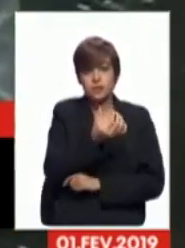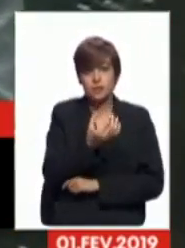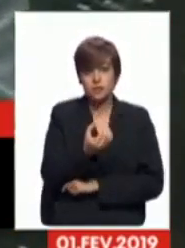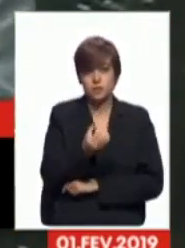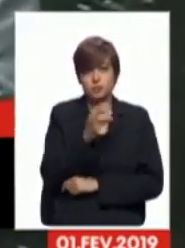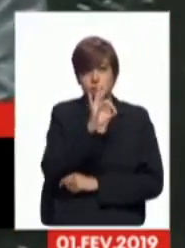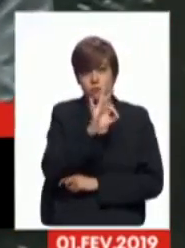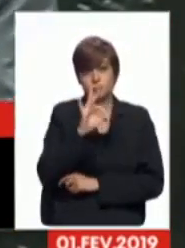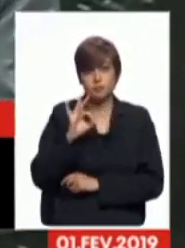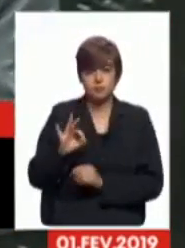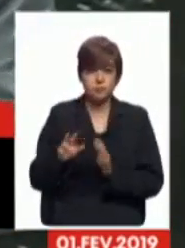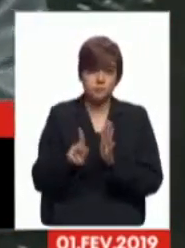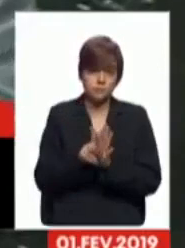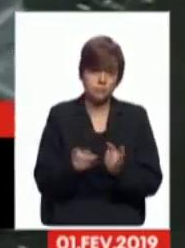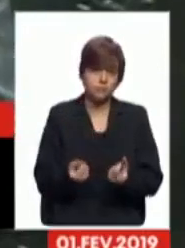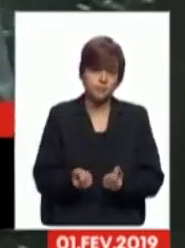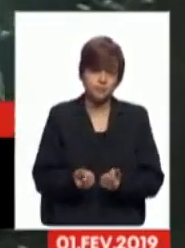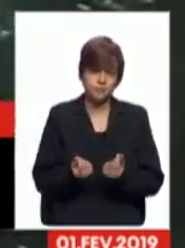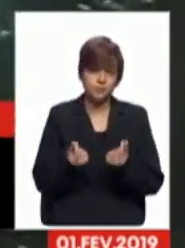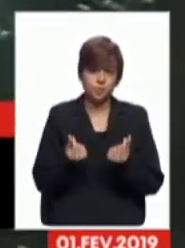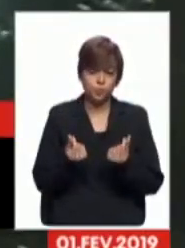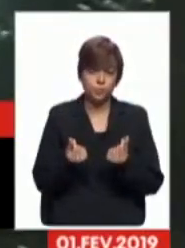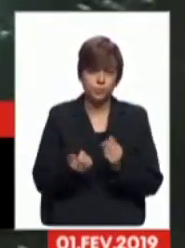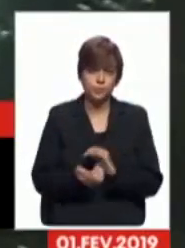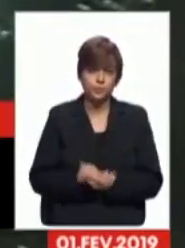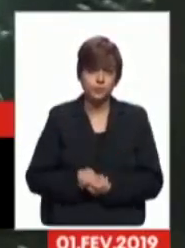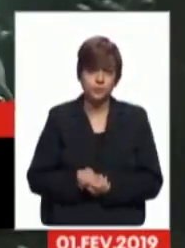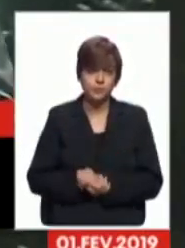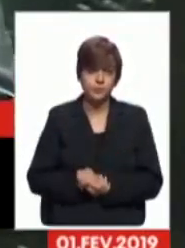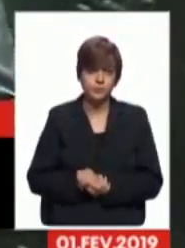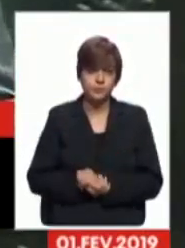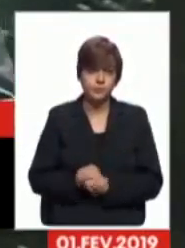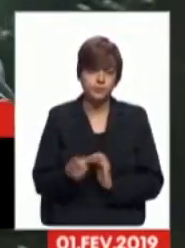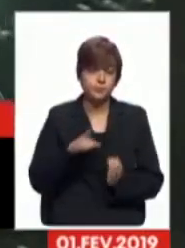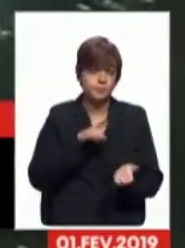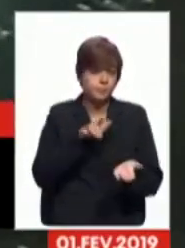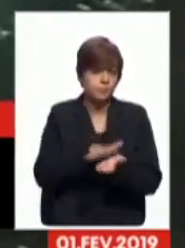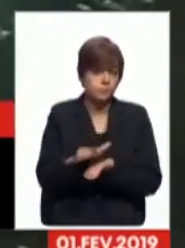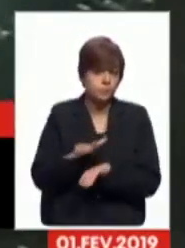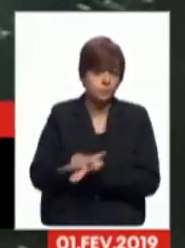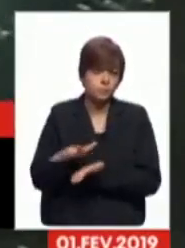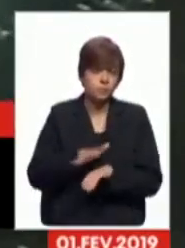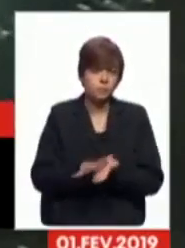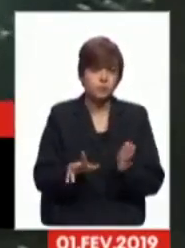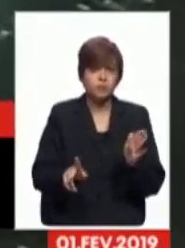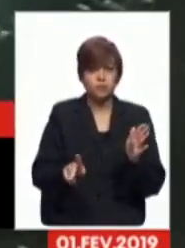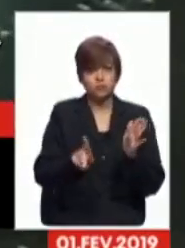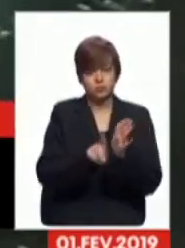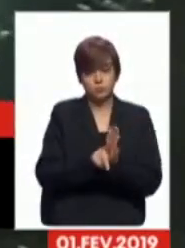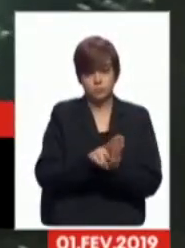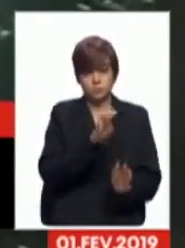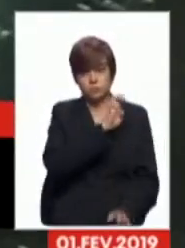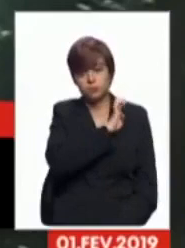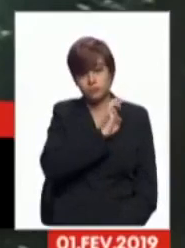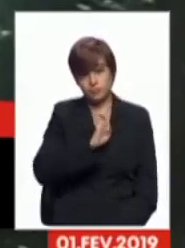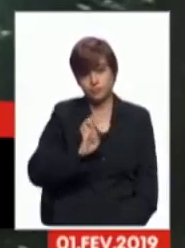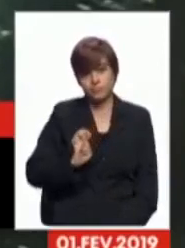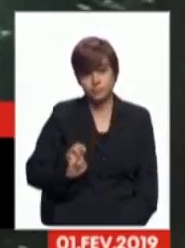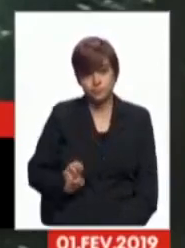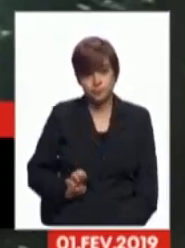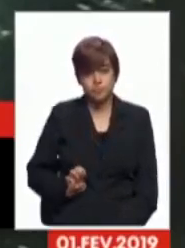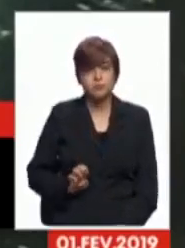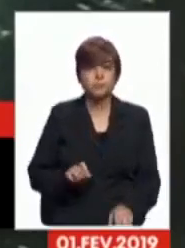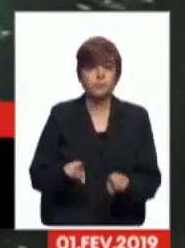receita corrente líquida. Já as despesas previdenciárias do Estado, da ordem